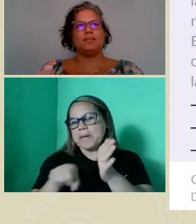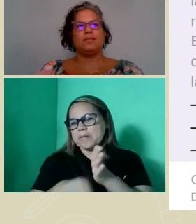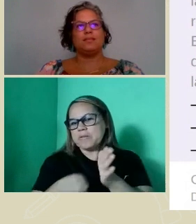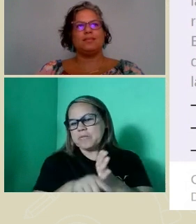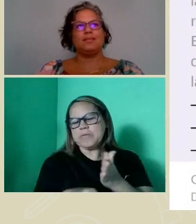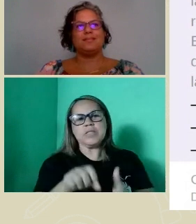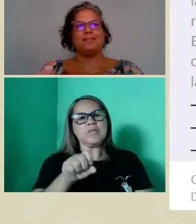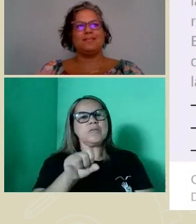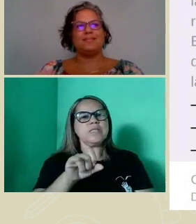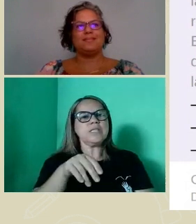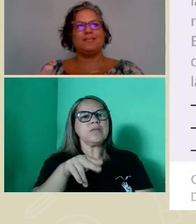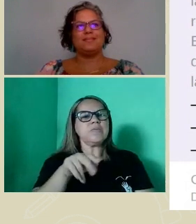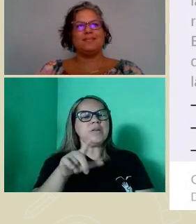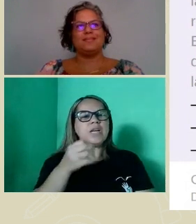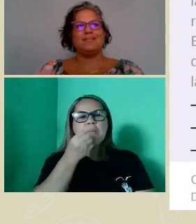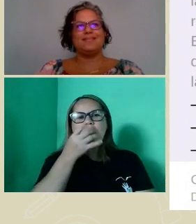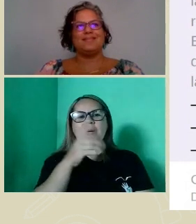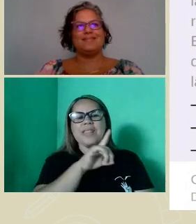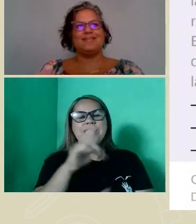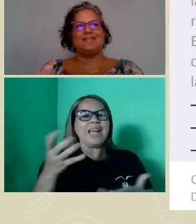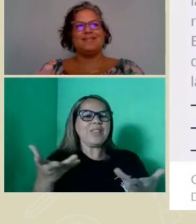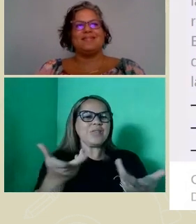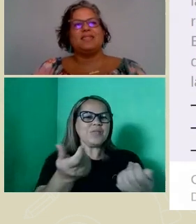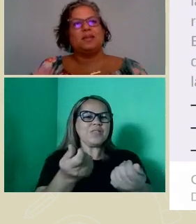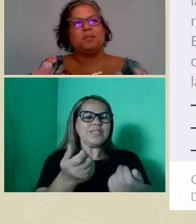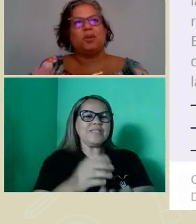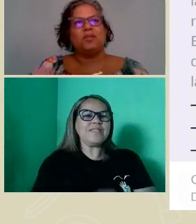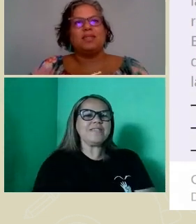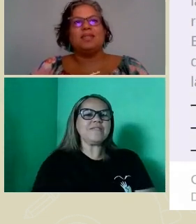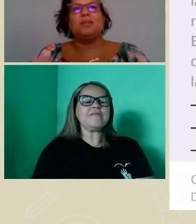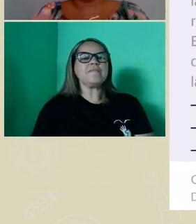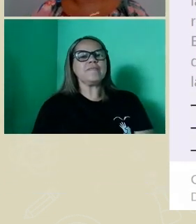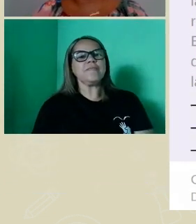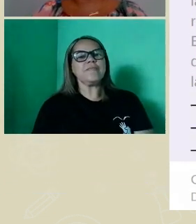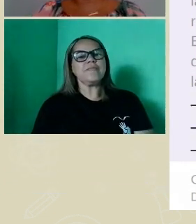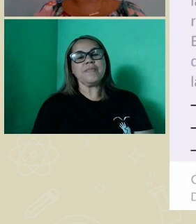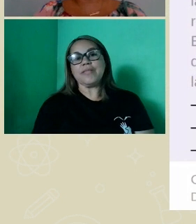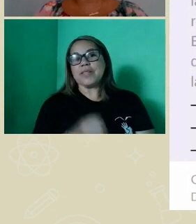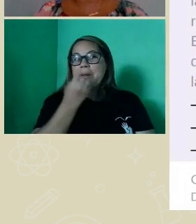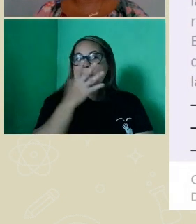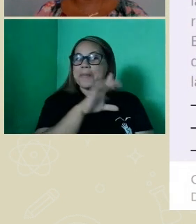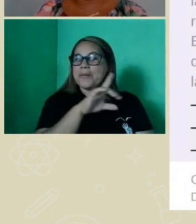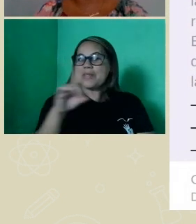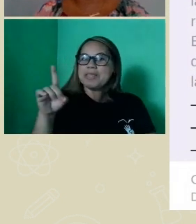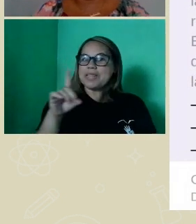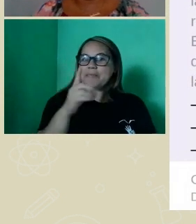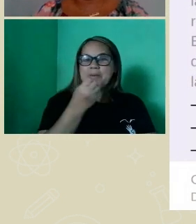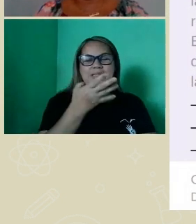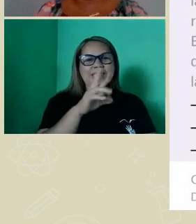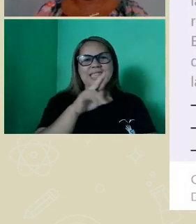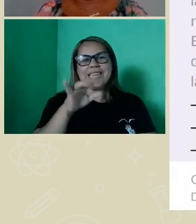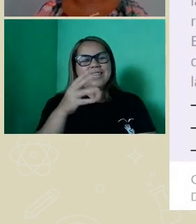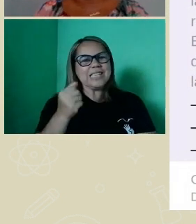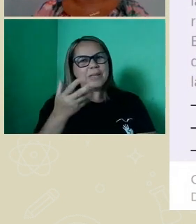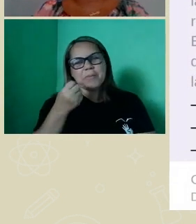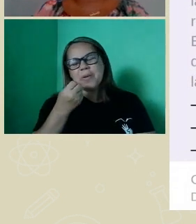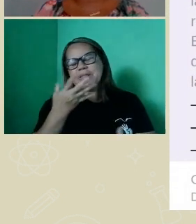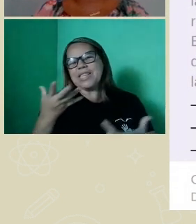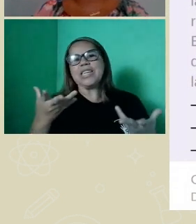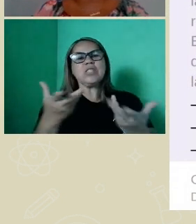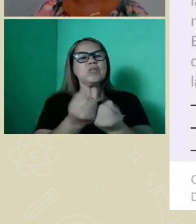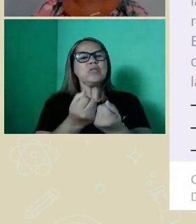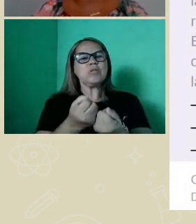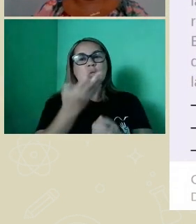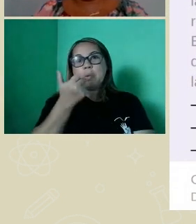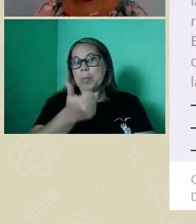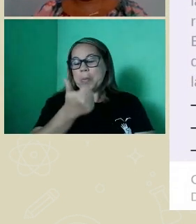um bom dia a todos bom dia bom dia Rita bom dia a todos e todas tudo bem a